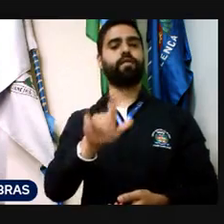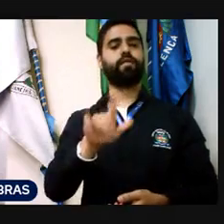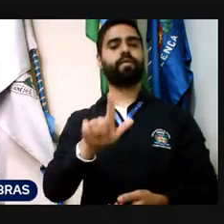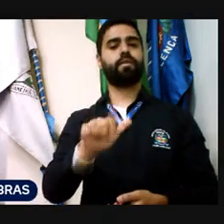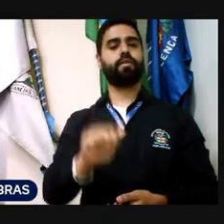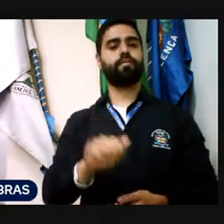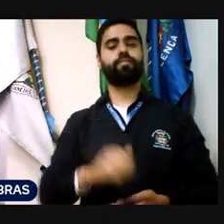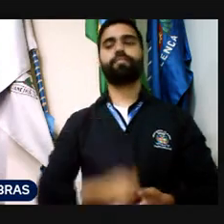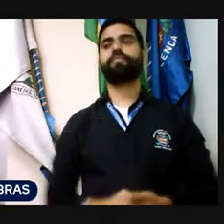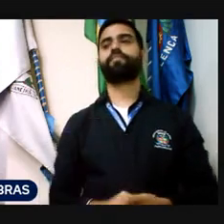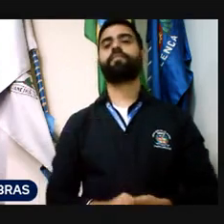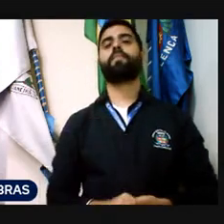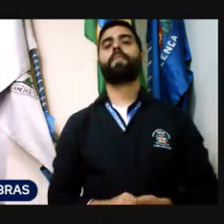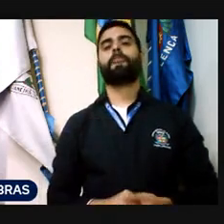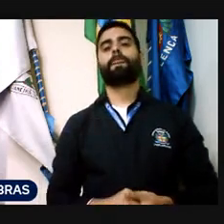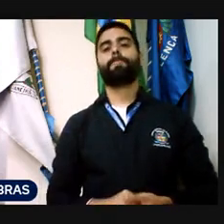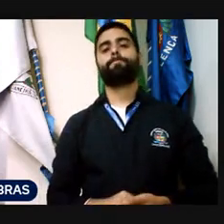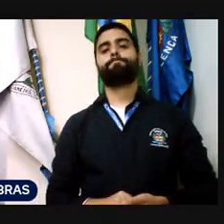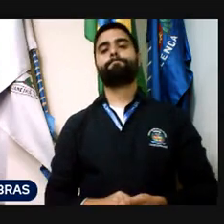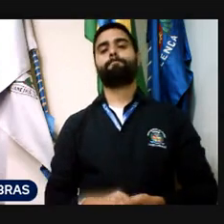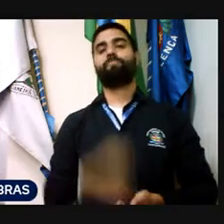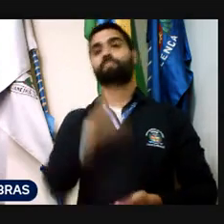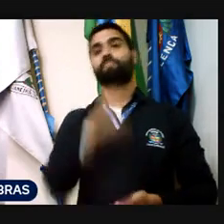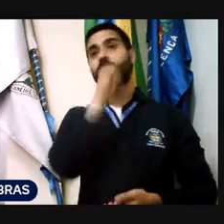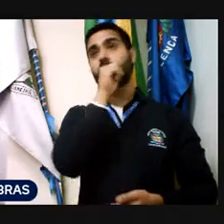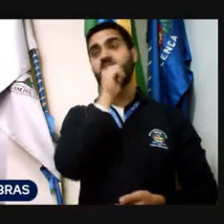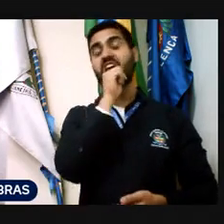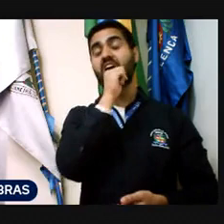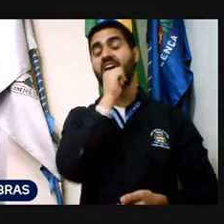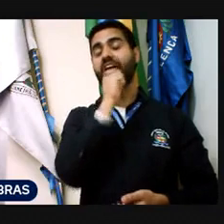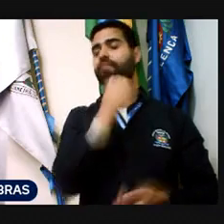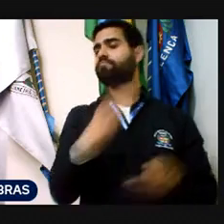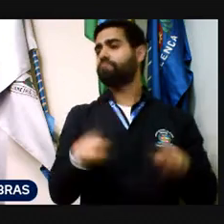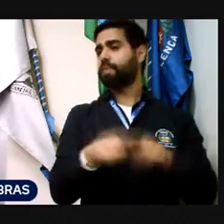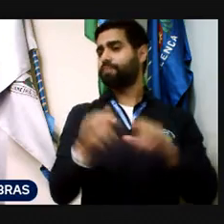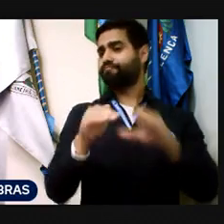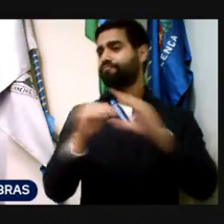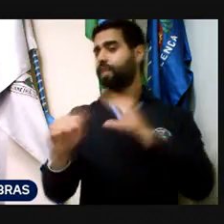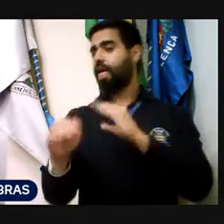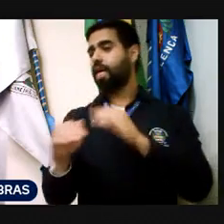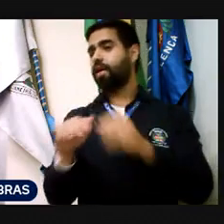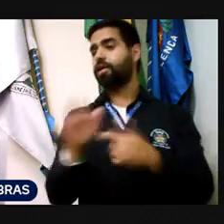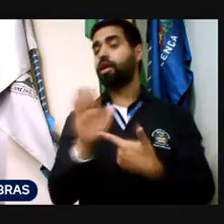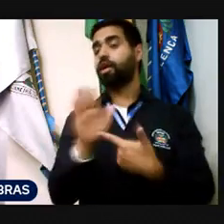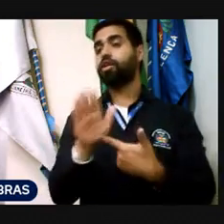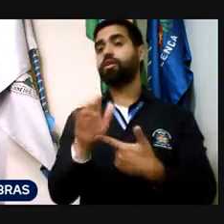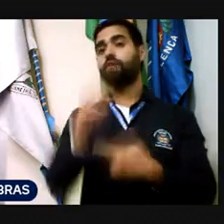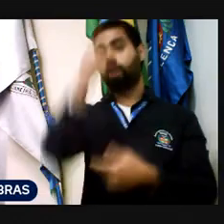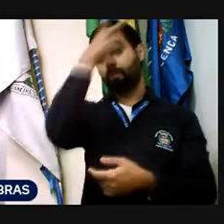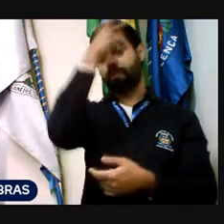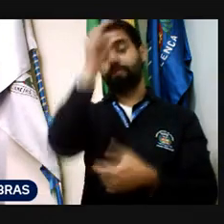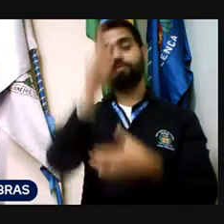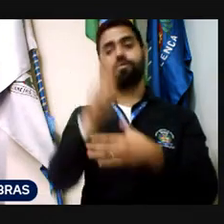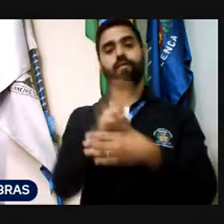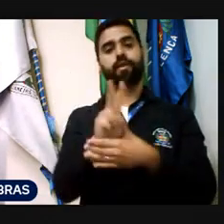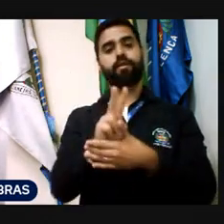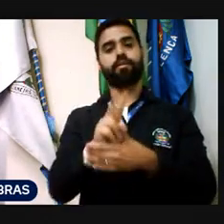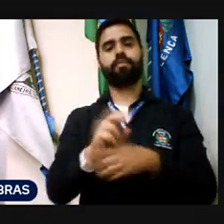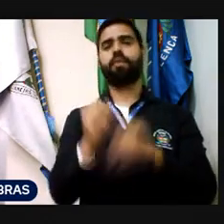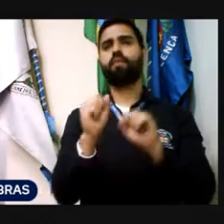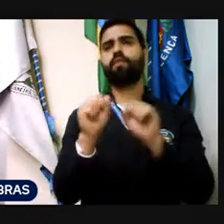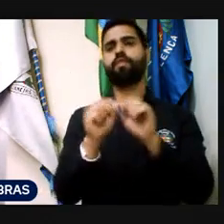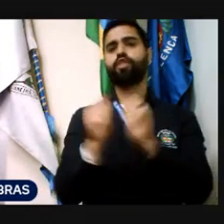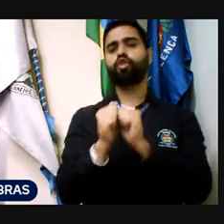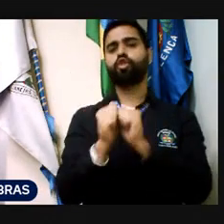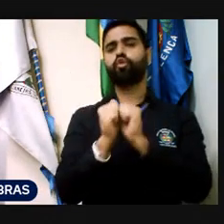nos atribuições legais na forma regimental, requer o encaminhamento da presente indicação ao chefe do Poder Executivo Municipal, para que o